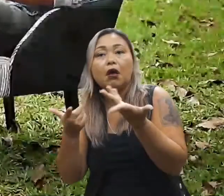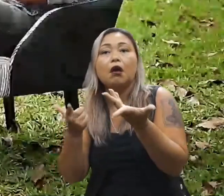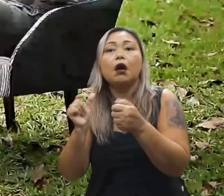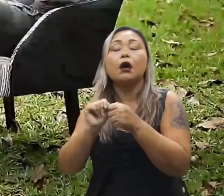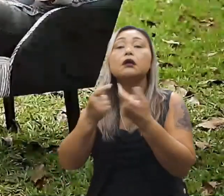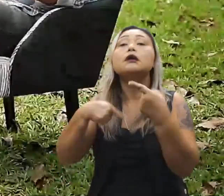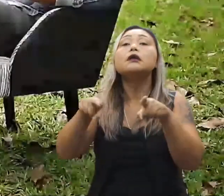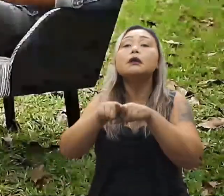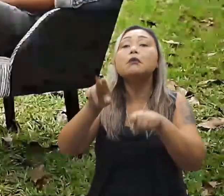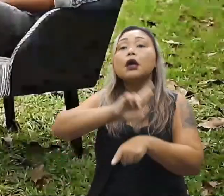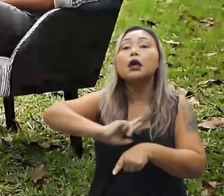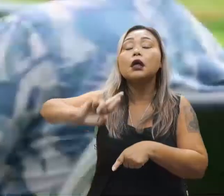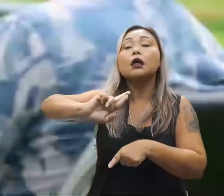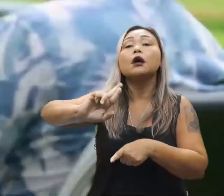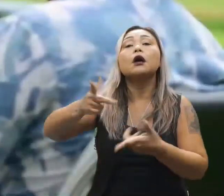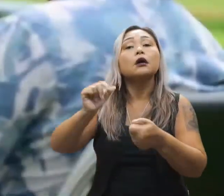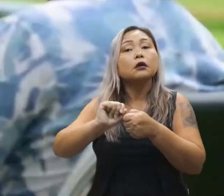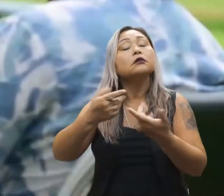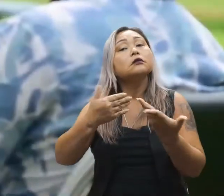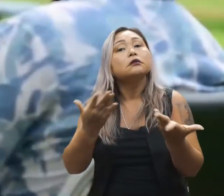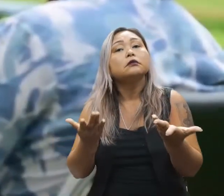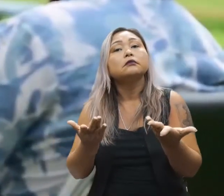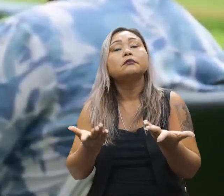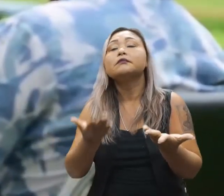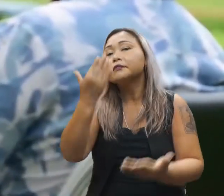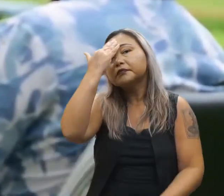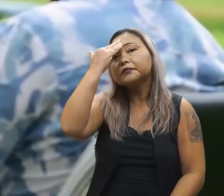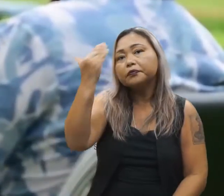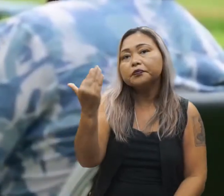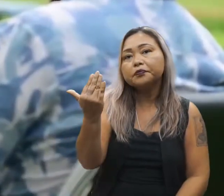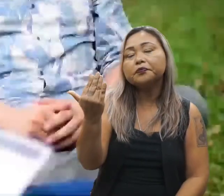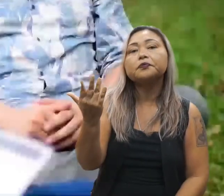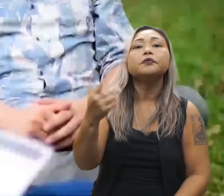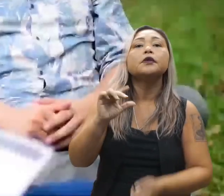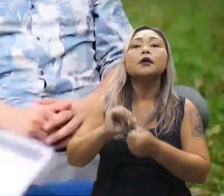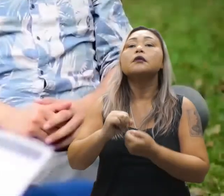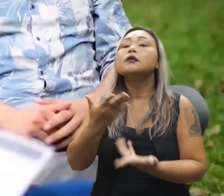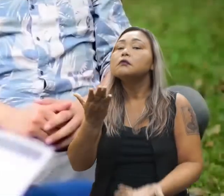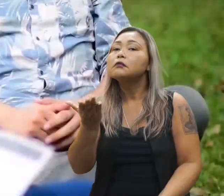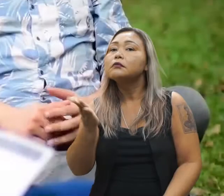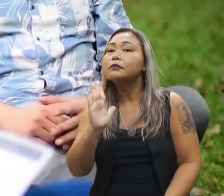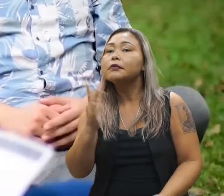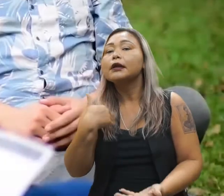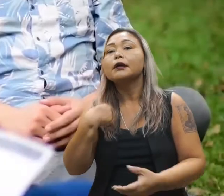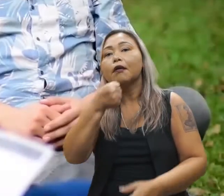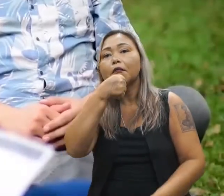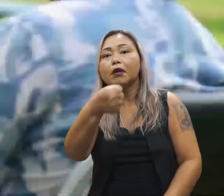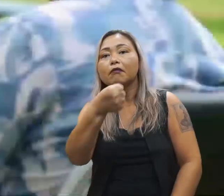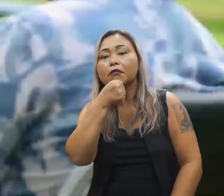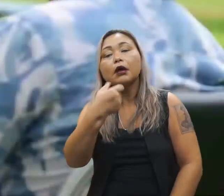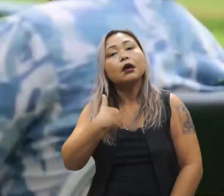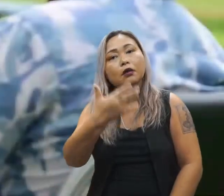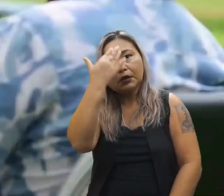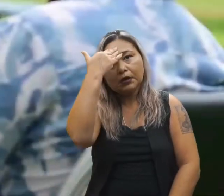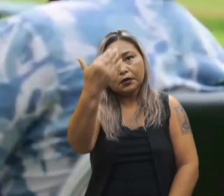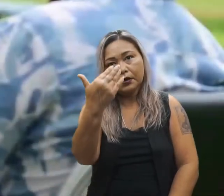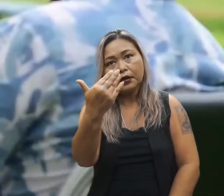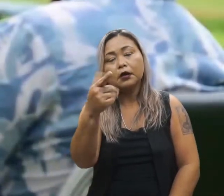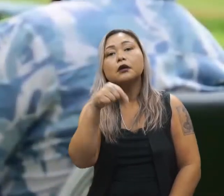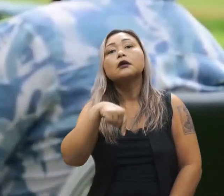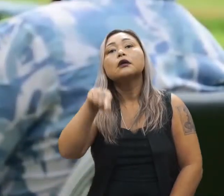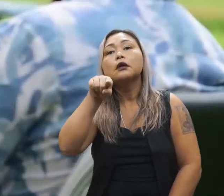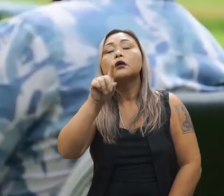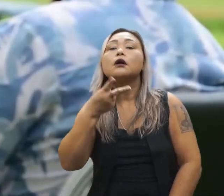religiões como o islamismo, por exemplo. Muito obrigada, Tiago, pela entrevista. Por nada, imagina, eu que agradeço. E para você, a